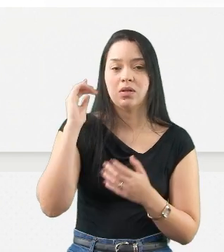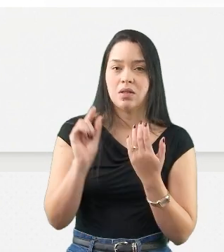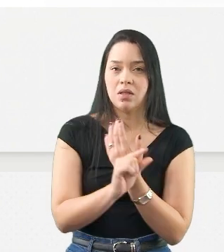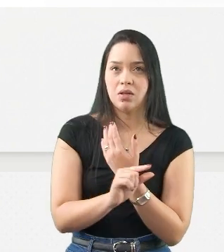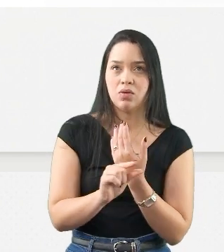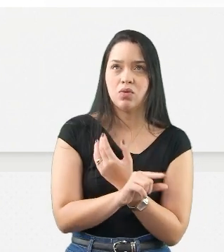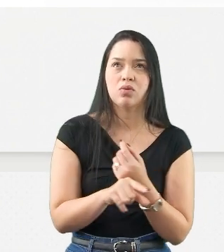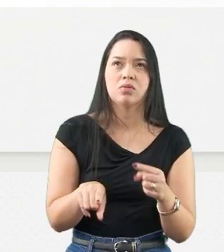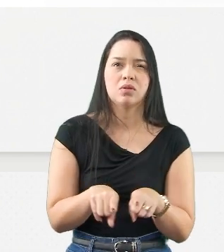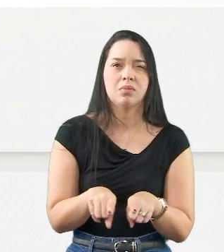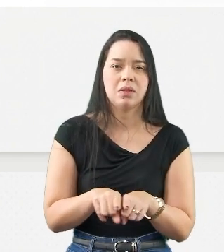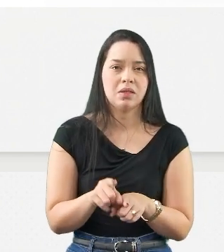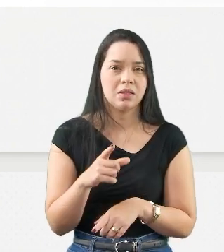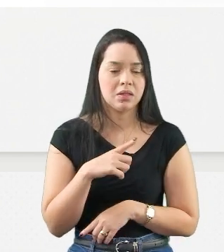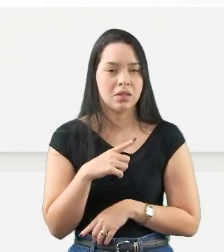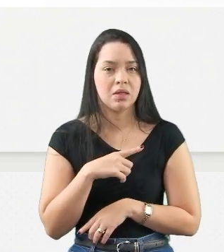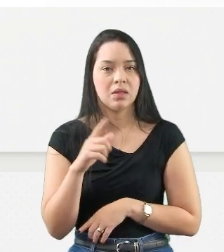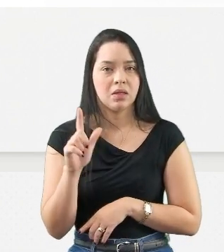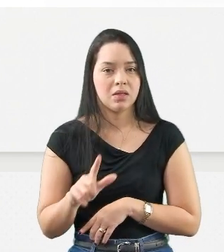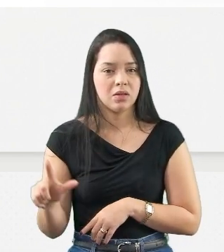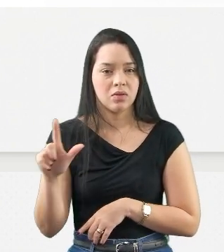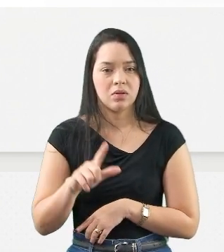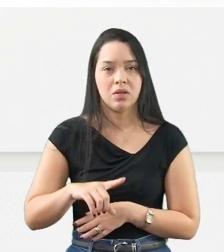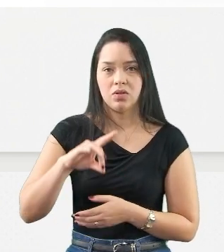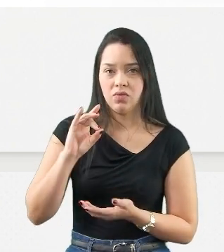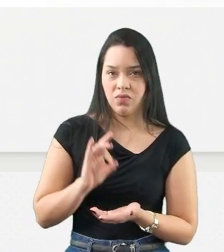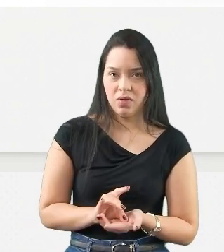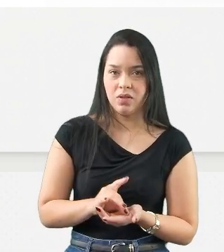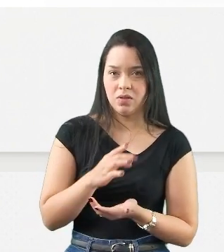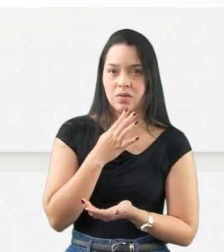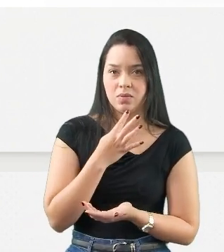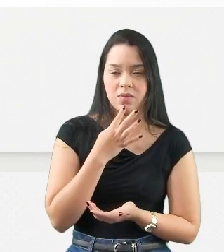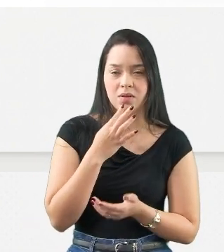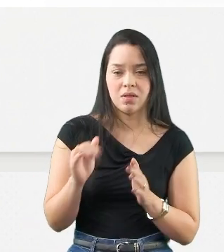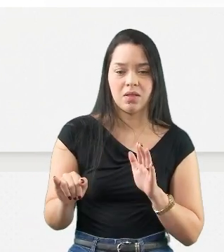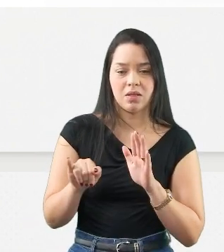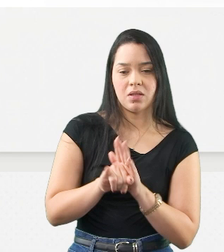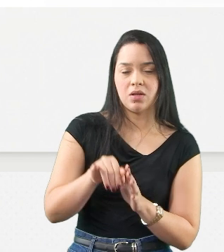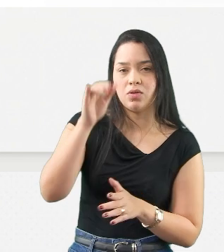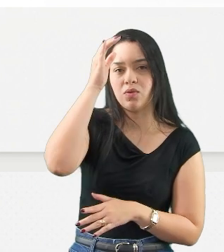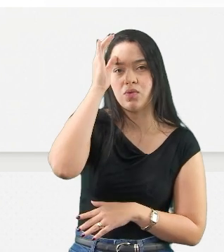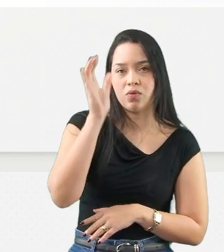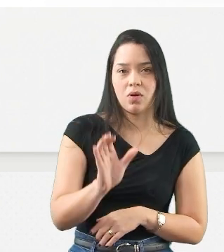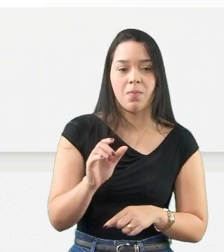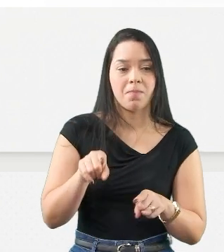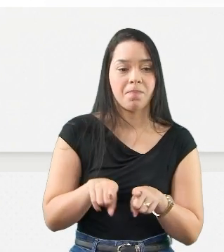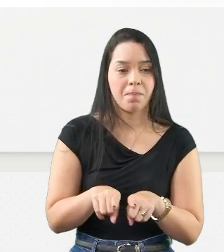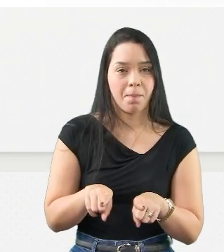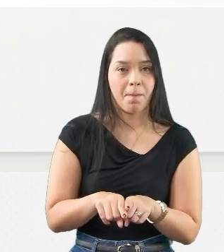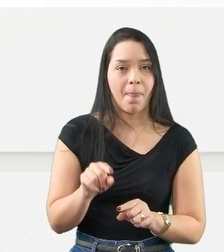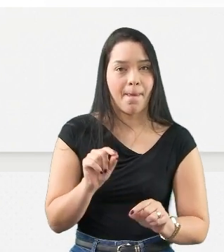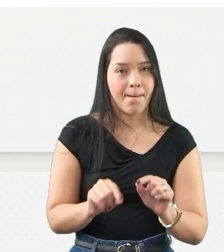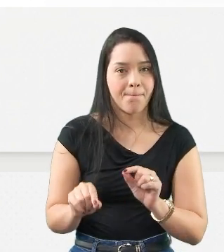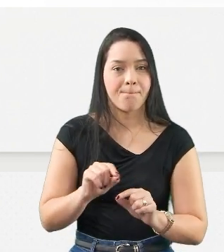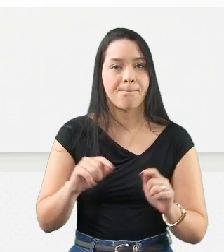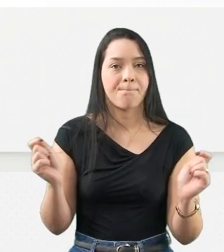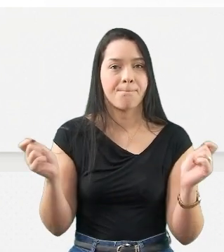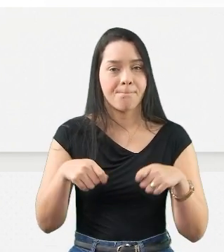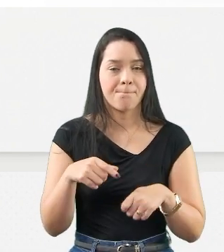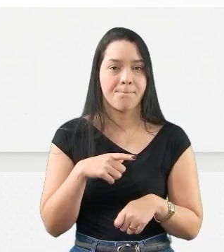que quando a gente trata da literatura, há de fato esse reconhecimento da identidade cultural e esse reconhecimento ele é capaz de